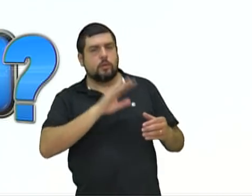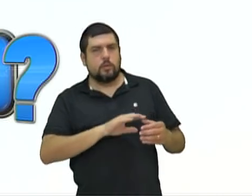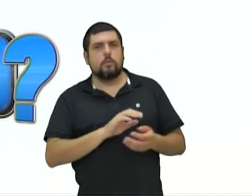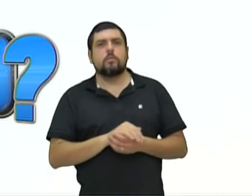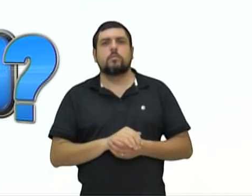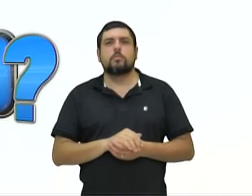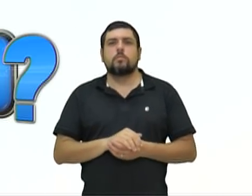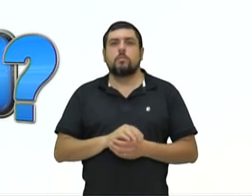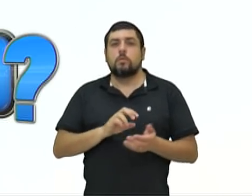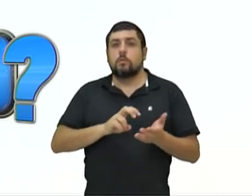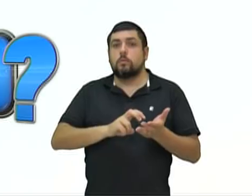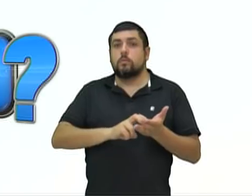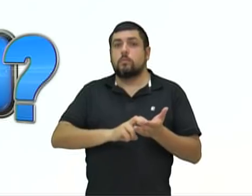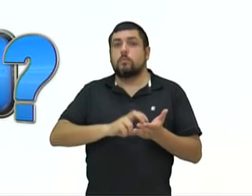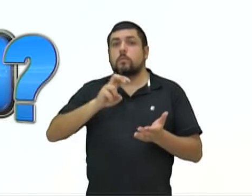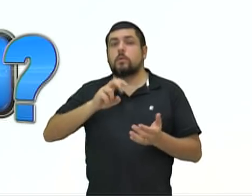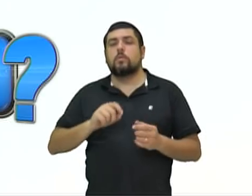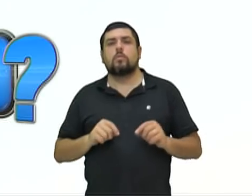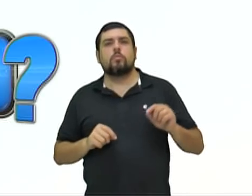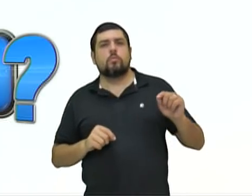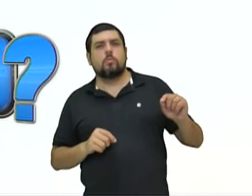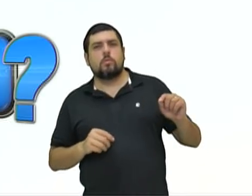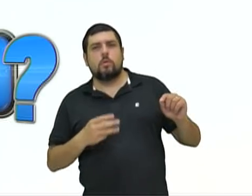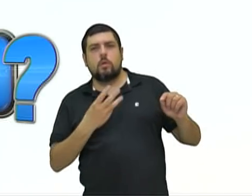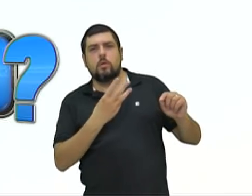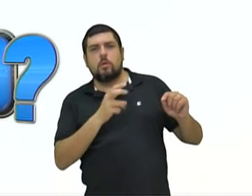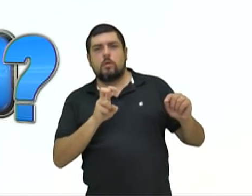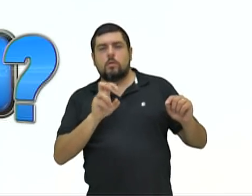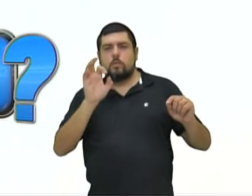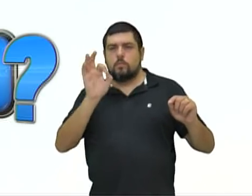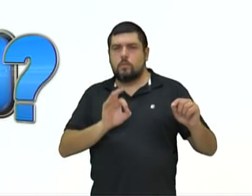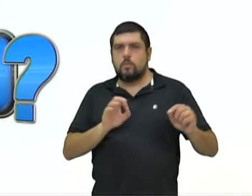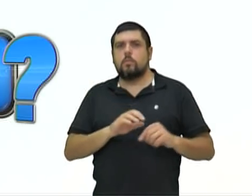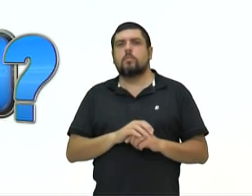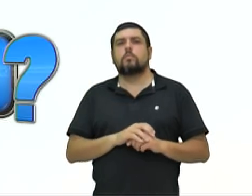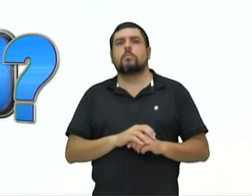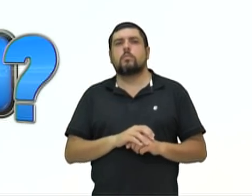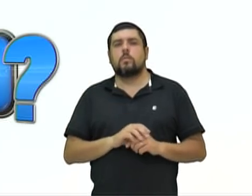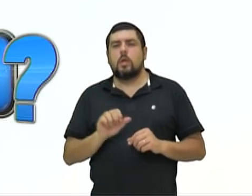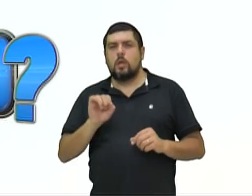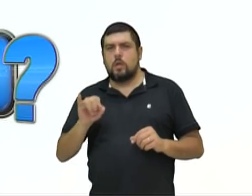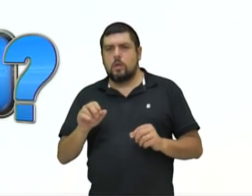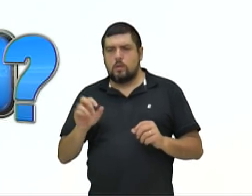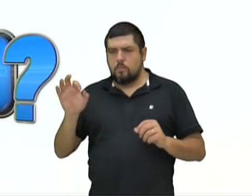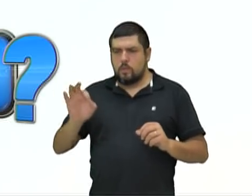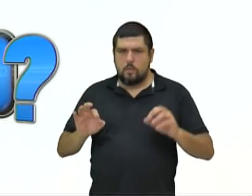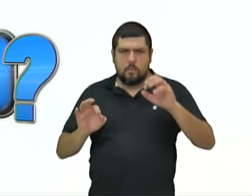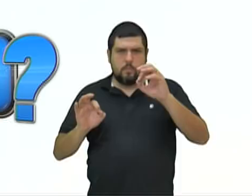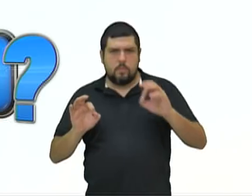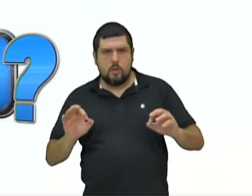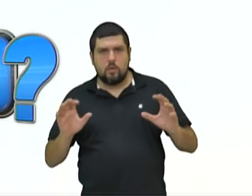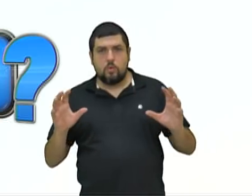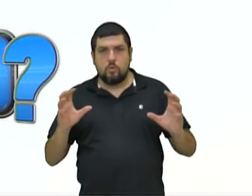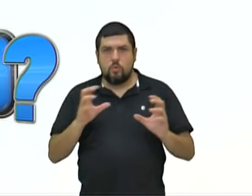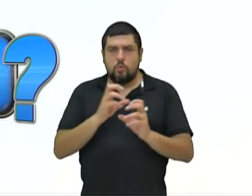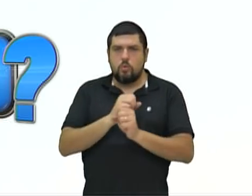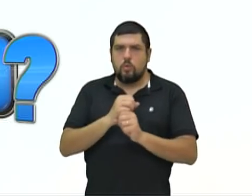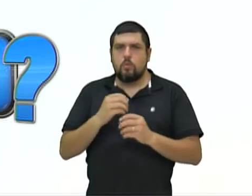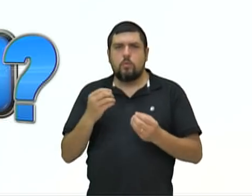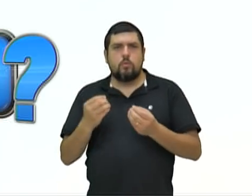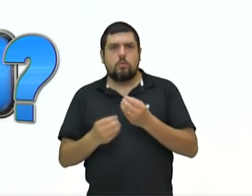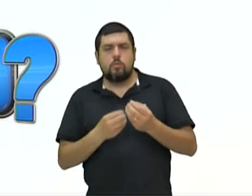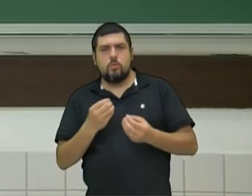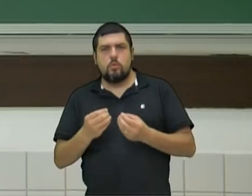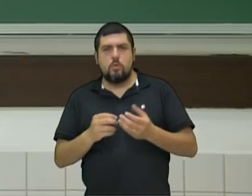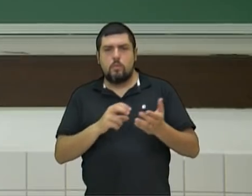tem 35% dos alunos. Então, se eu somar essas duas porcentagens, eu tenho 75% dos alunos concentrados